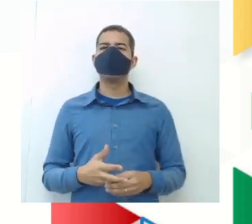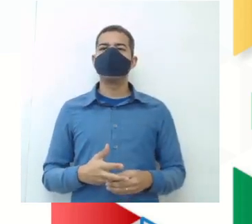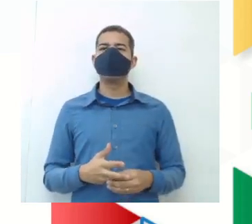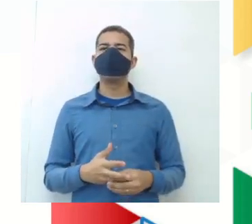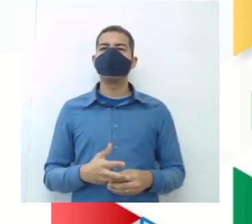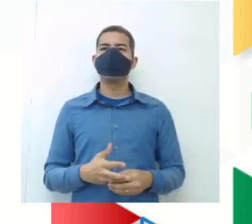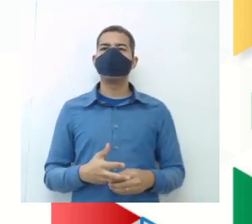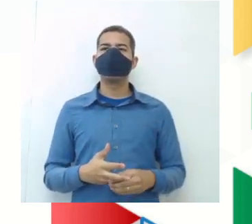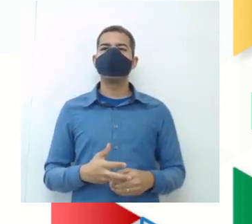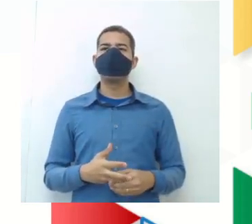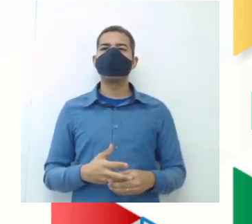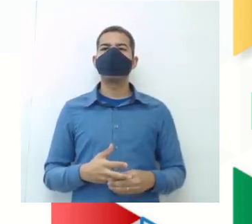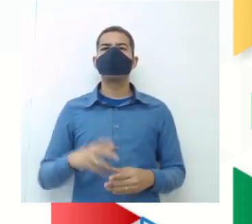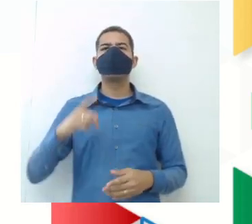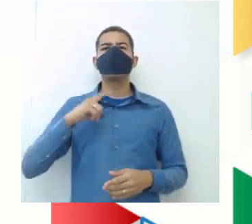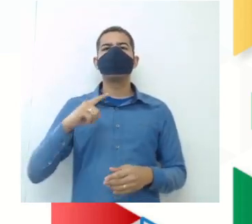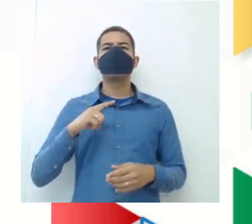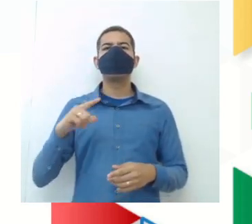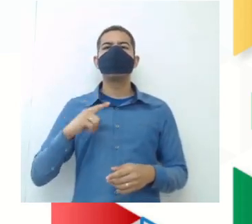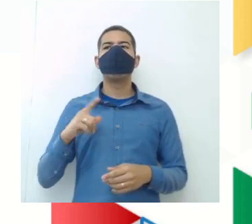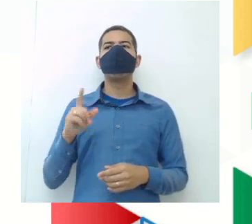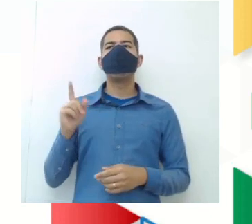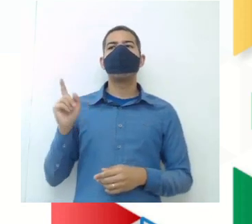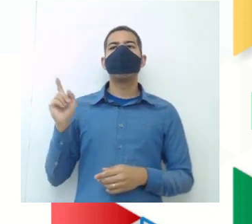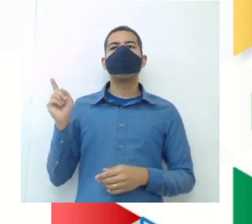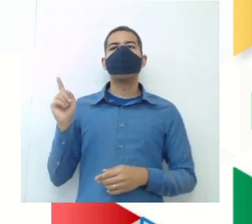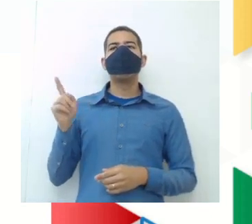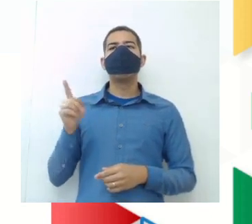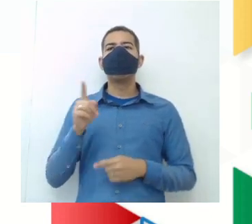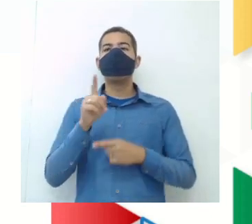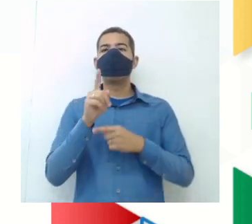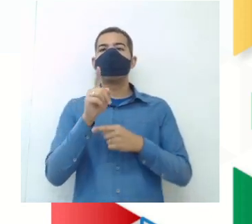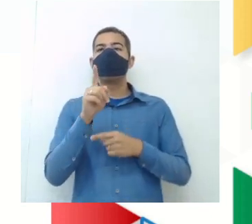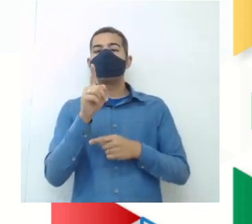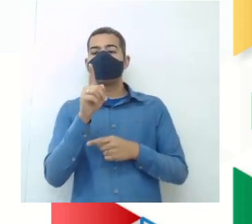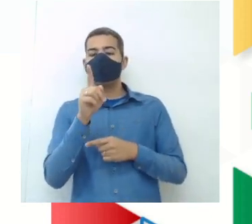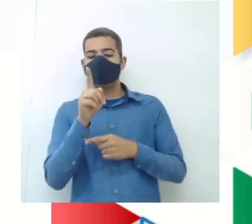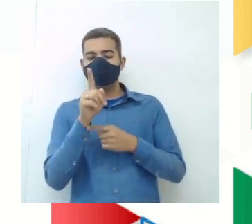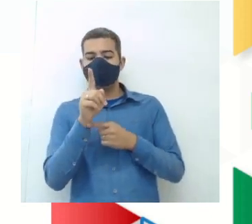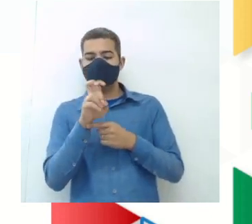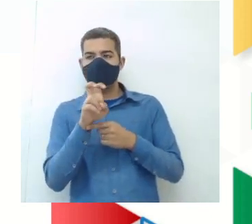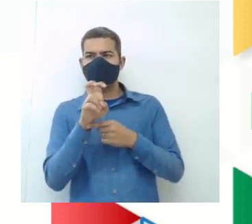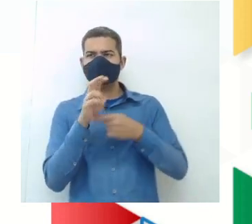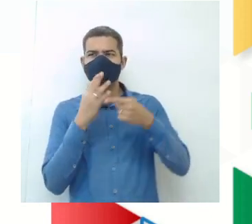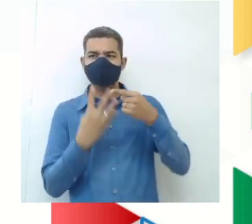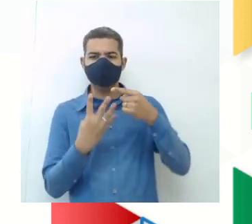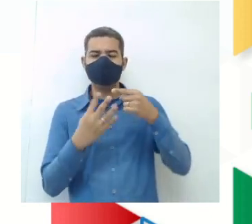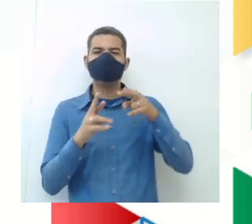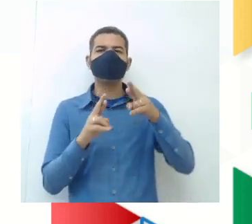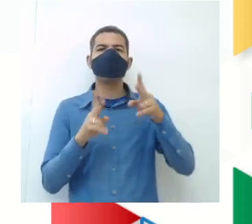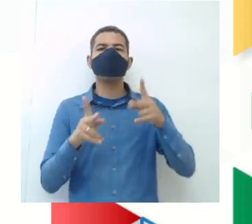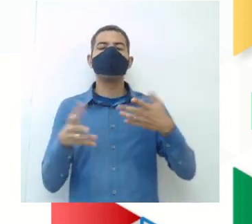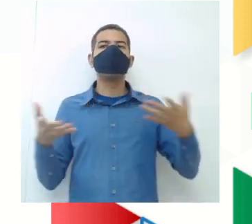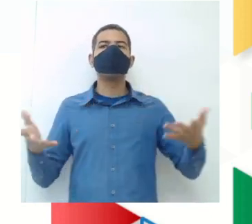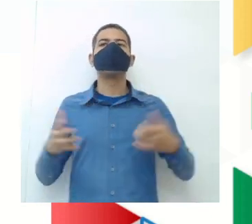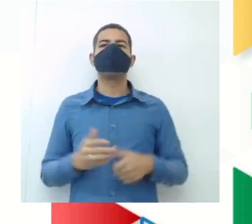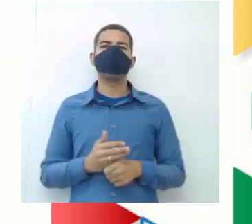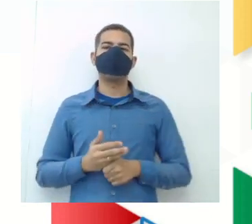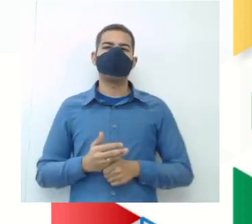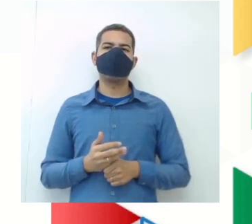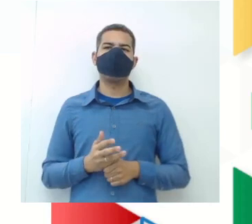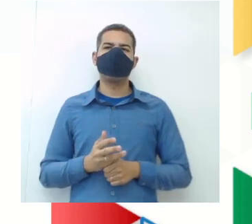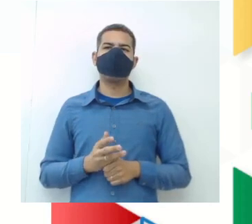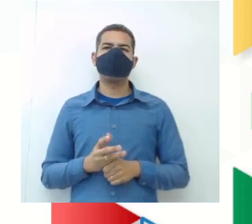expressões abaixo tem um valor diferente de 15 sobre 4? Preste atenção. Eu estou somando 15 mais 15 mais 15